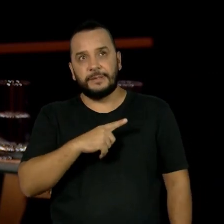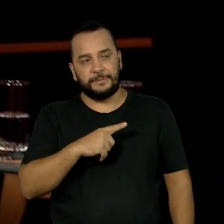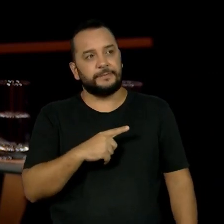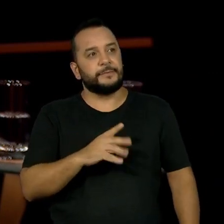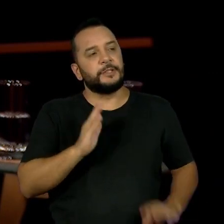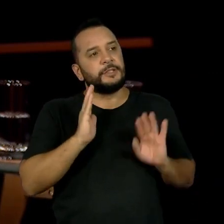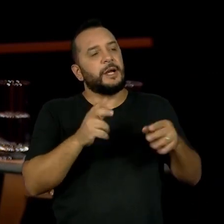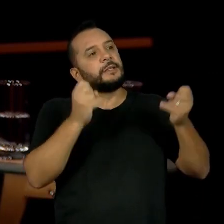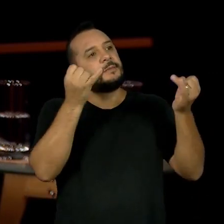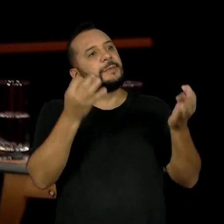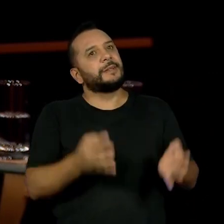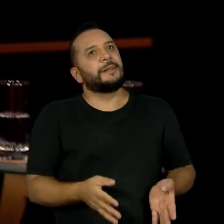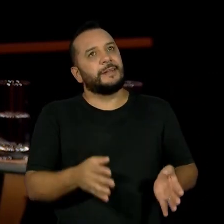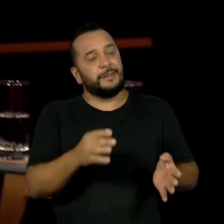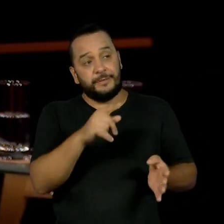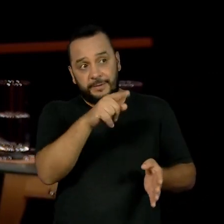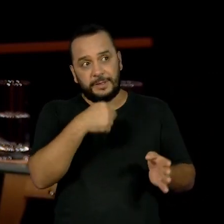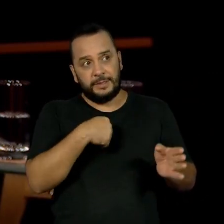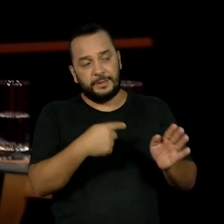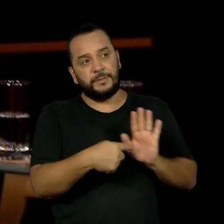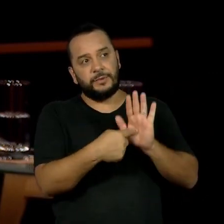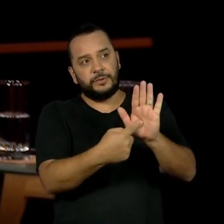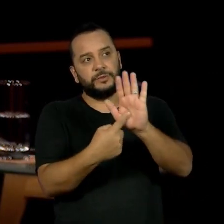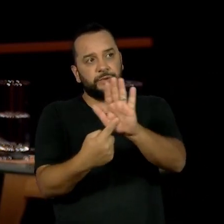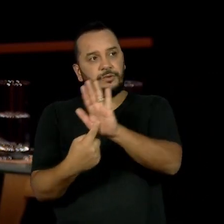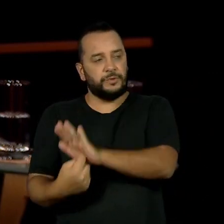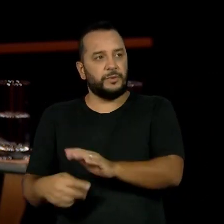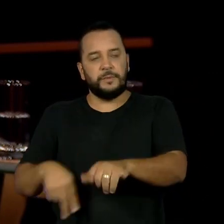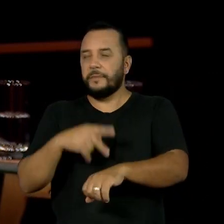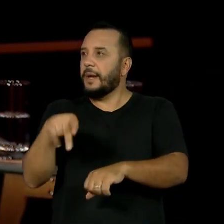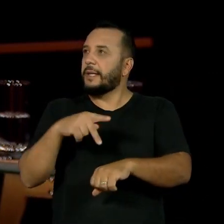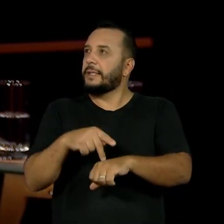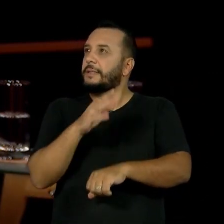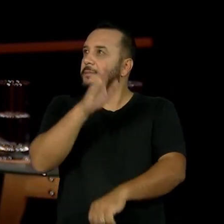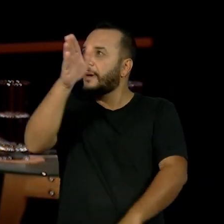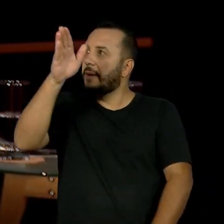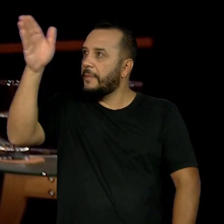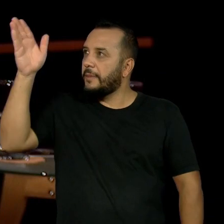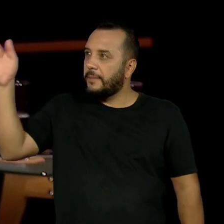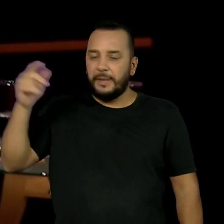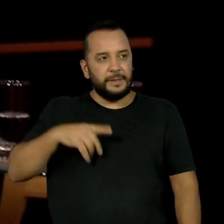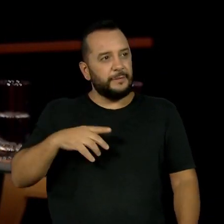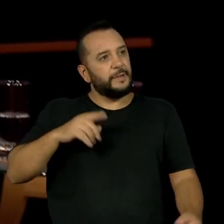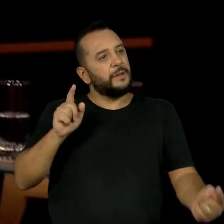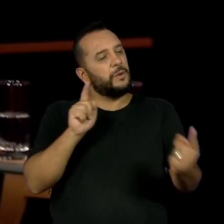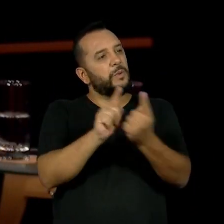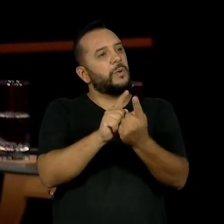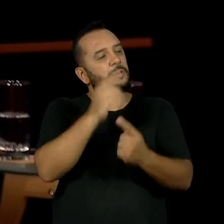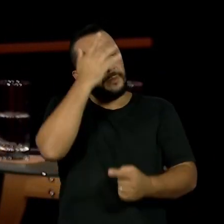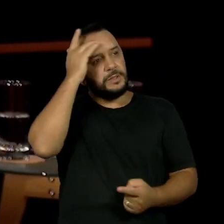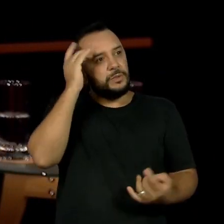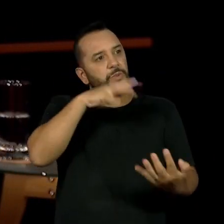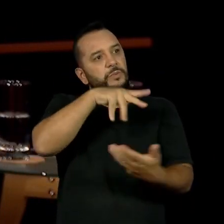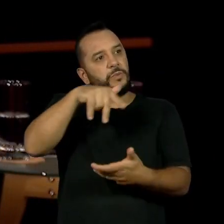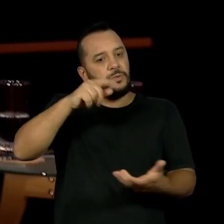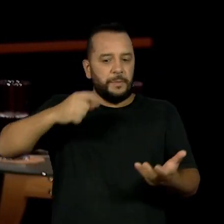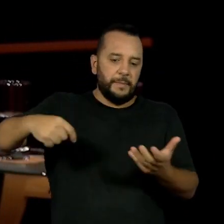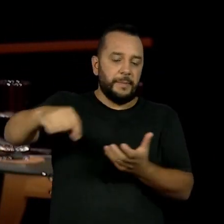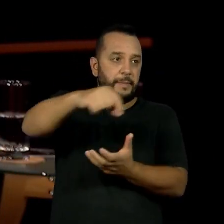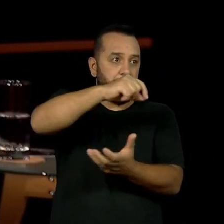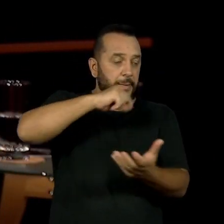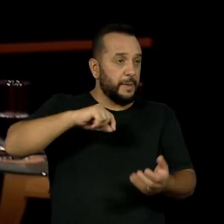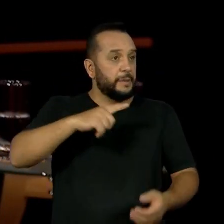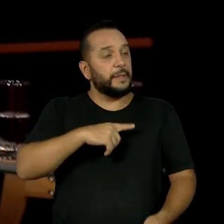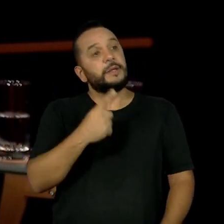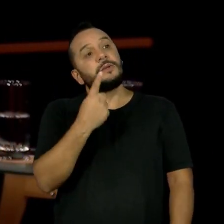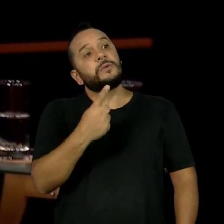já disse no começo do programa, se apresentou em dezenas de países, teve encontros artísticos com gente do mundo inteiro. E nós